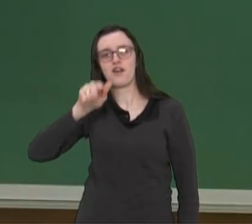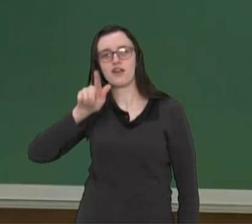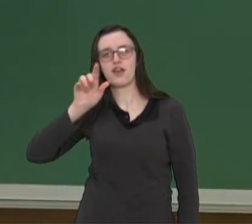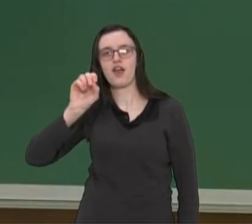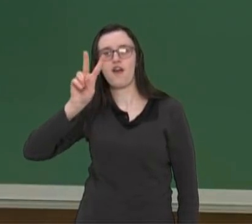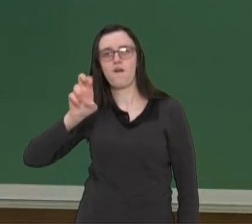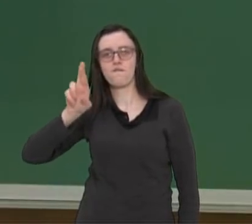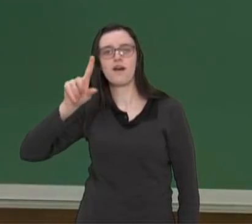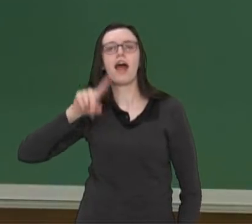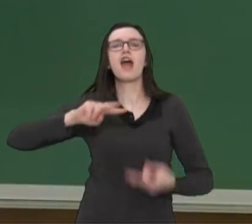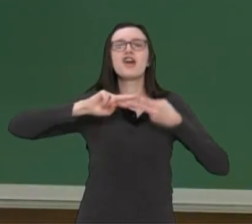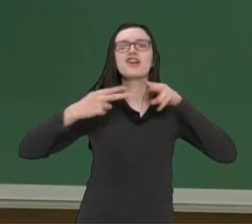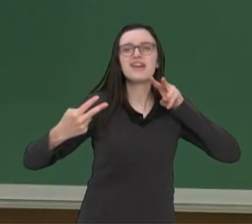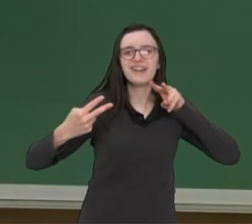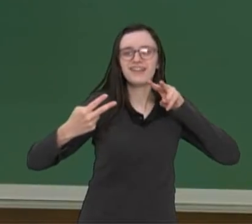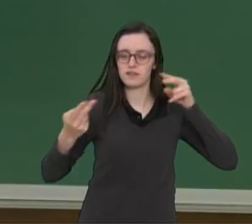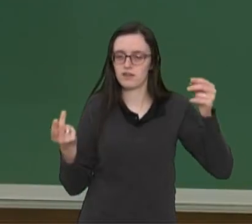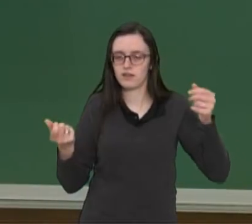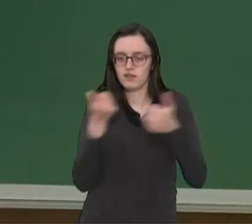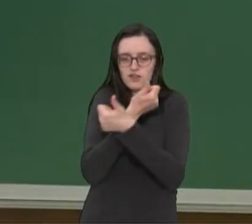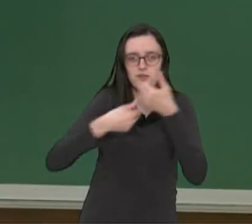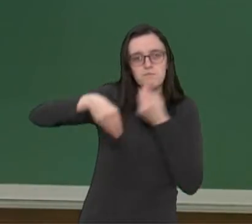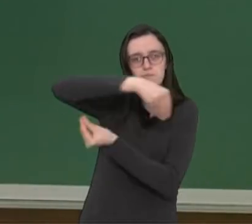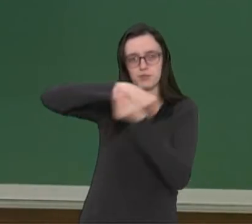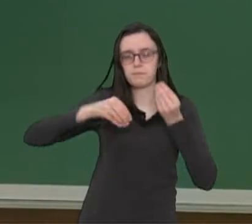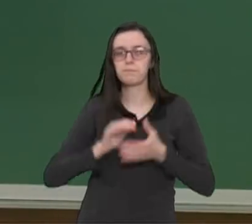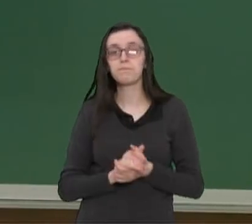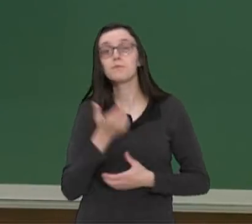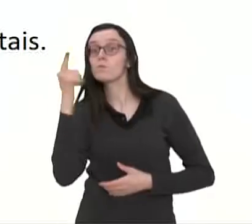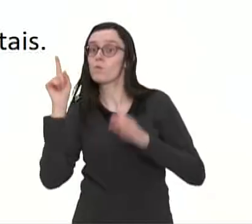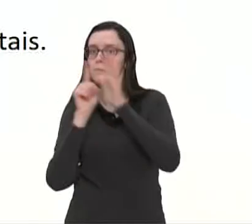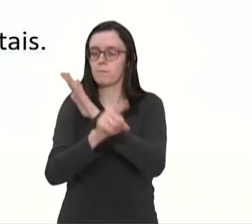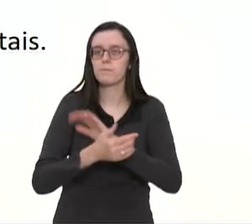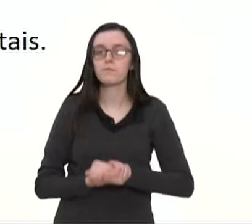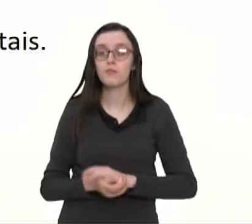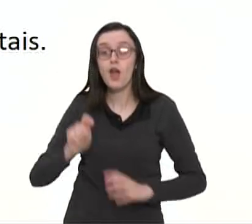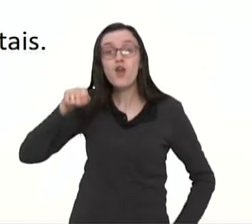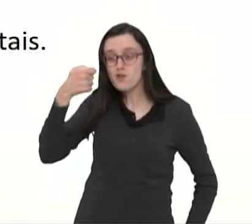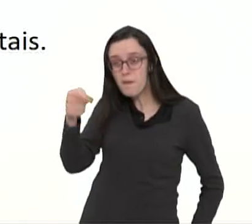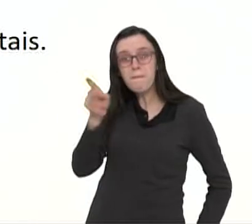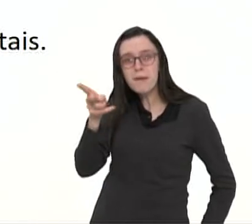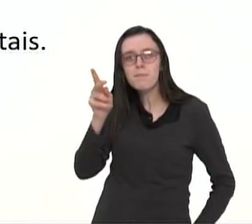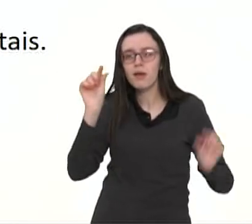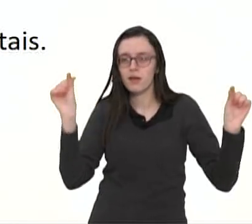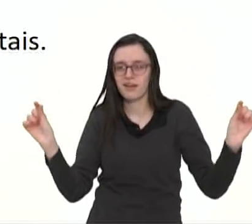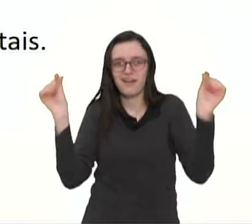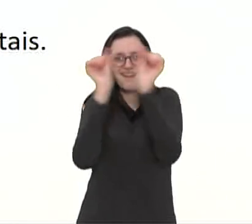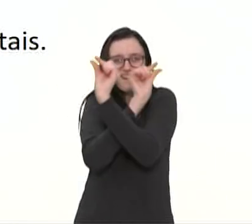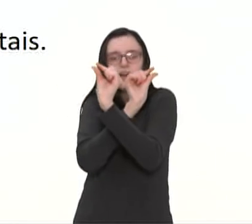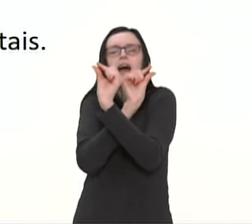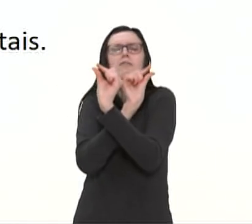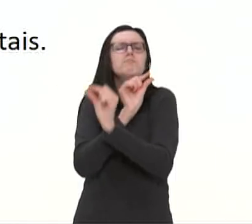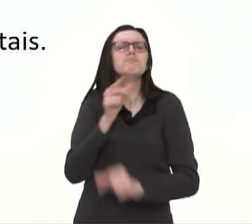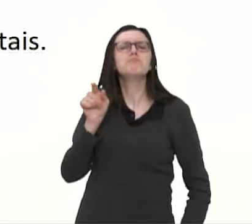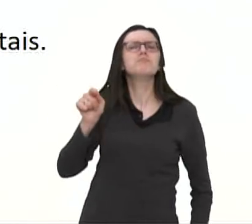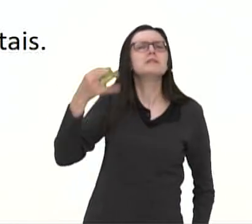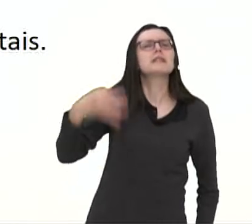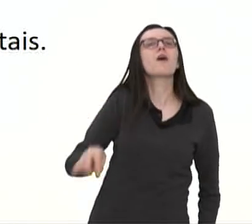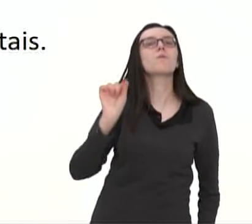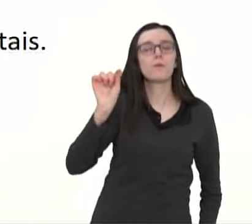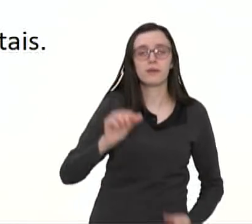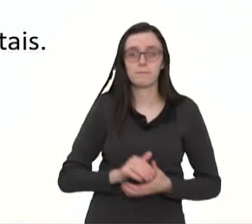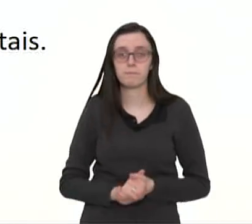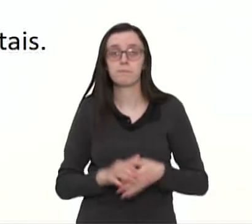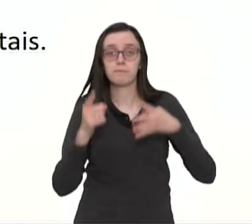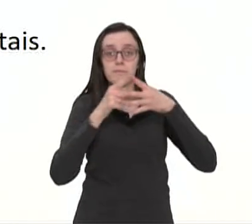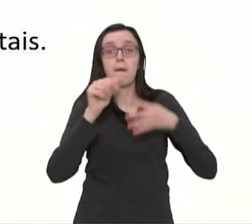genético. Então, vamos para mais um quiz. Sobre o crossing over, é correto afirmar: letra A, quanto